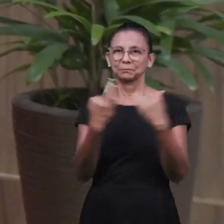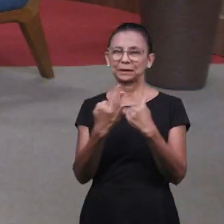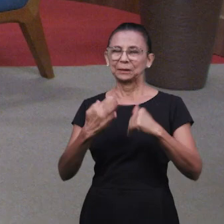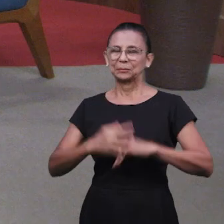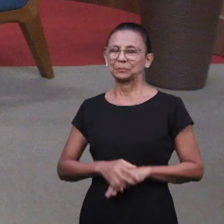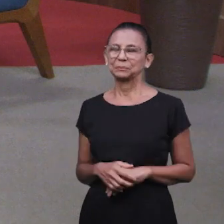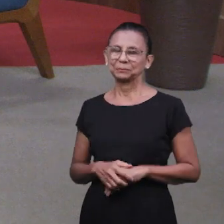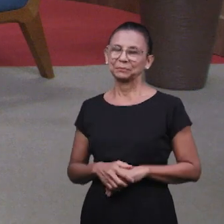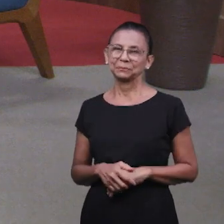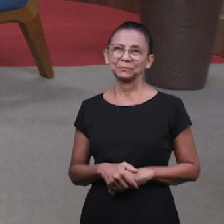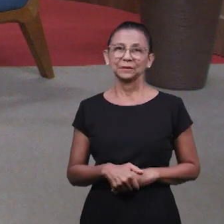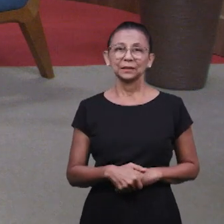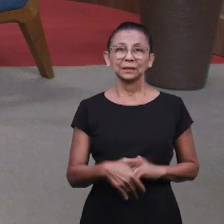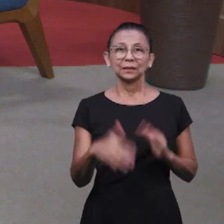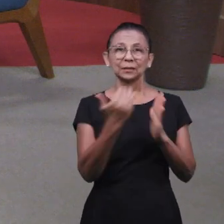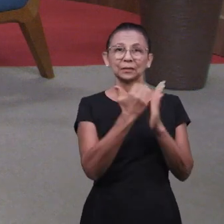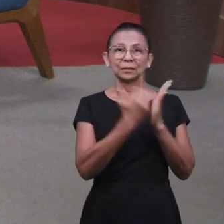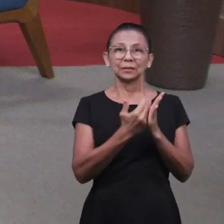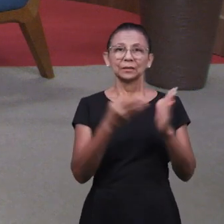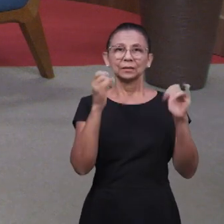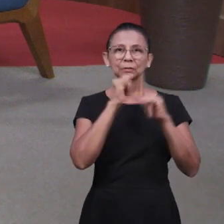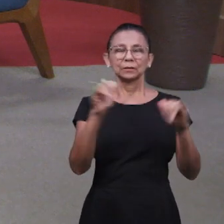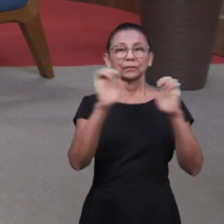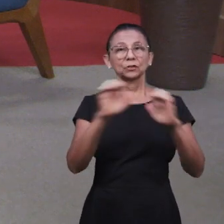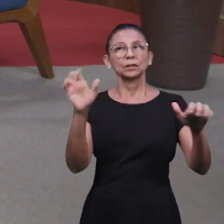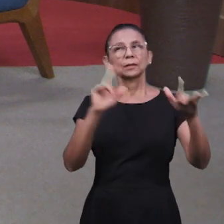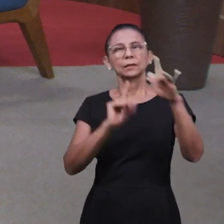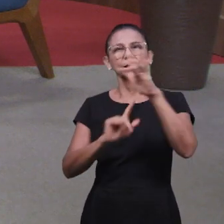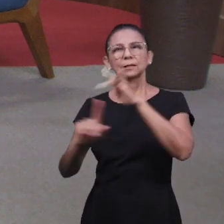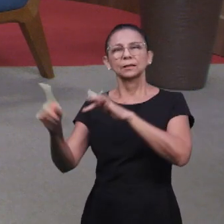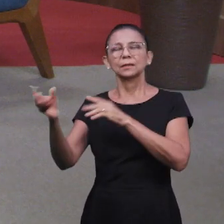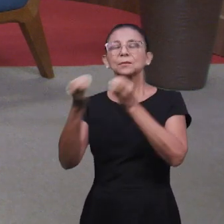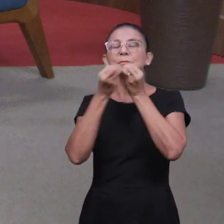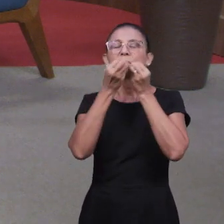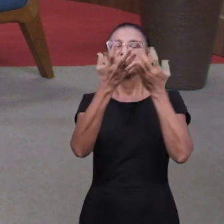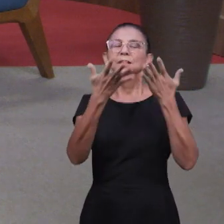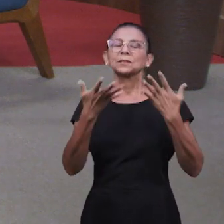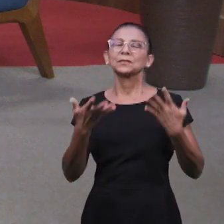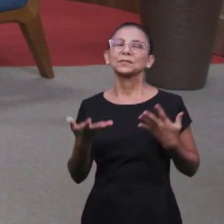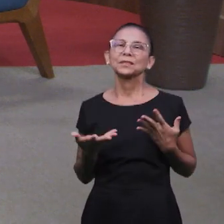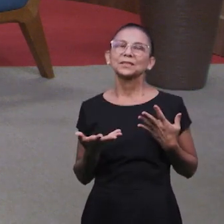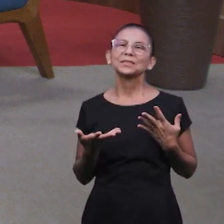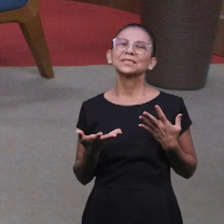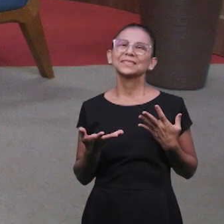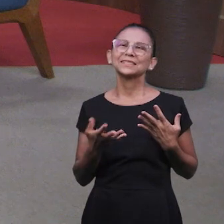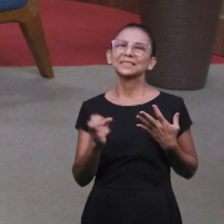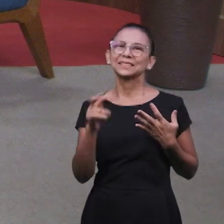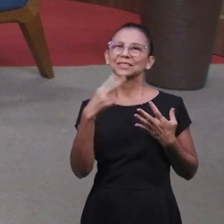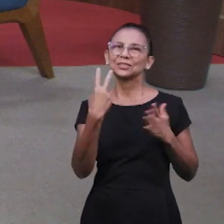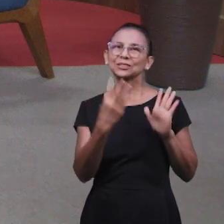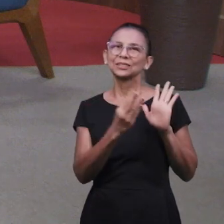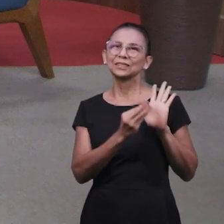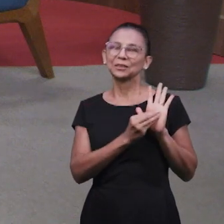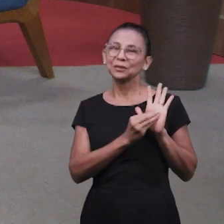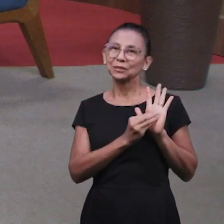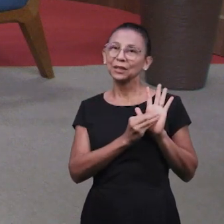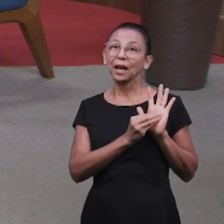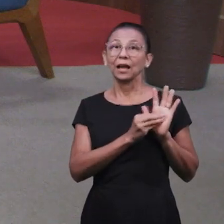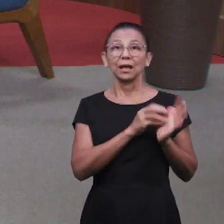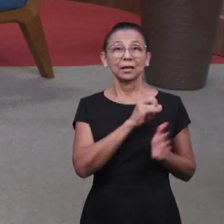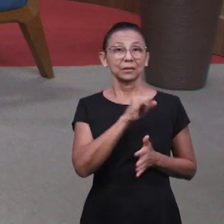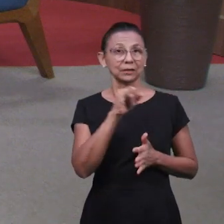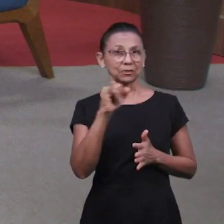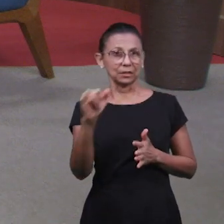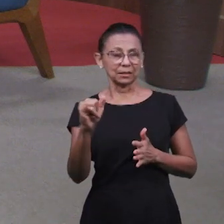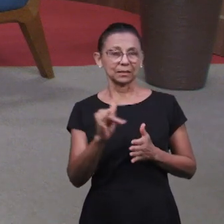família. Este é o programa Anunciando o Evangelho Eterno e você é muito bem-vindo ao nosso conteúdo de hoje. E eu quero informar para você